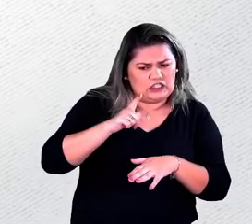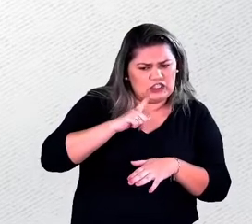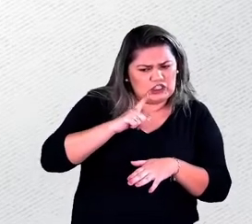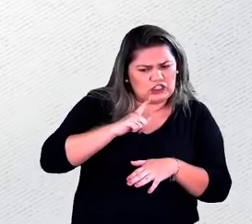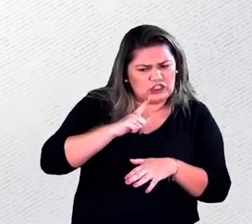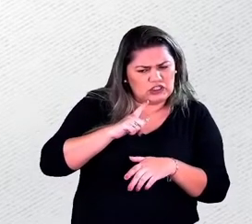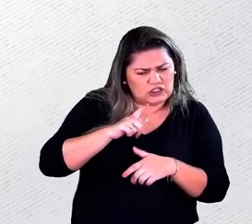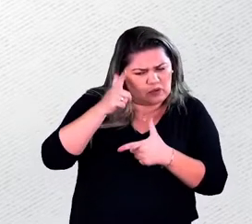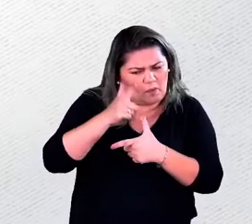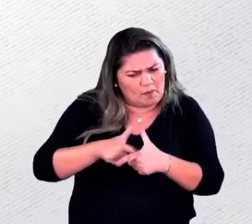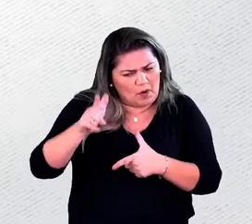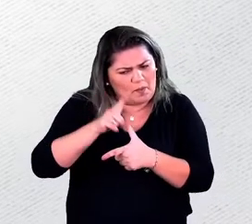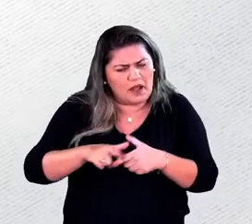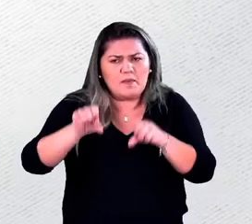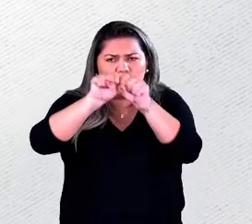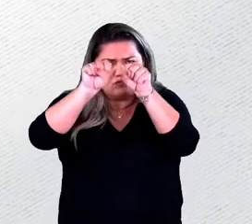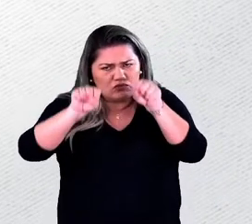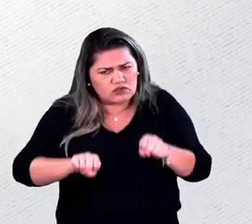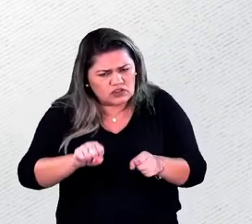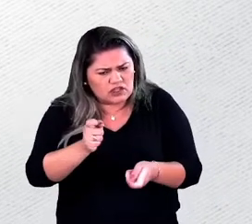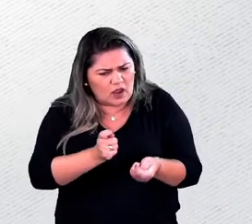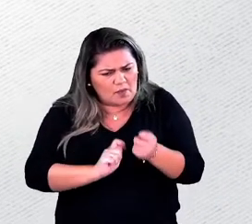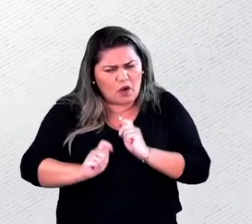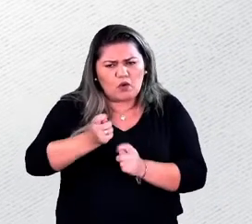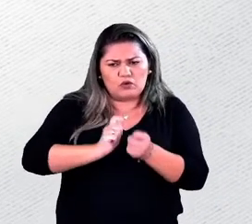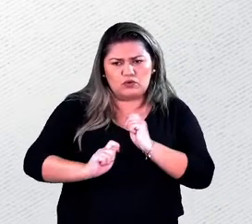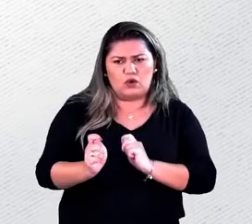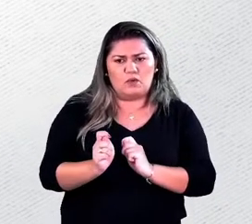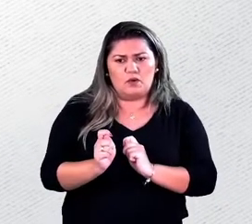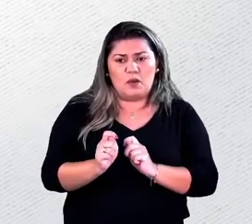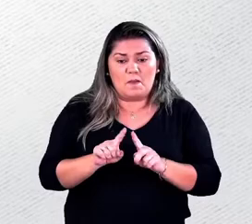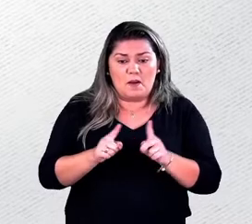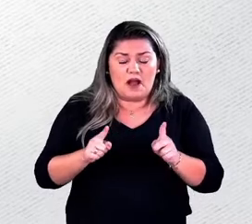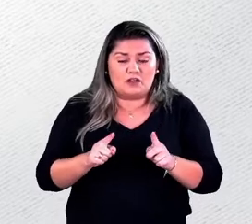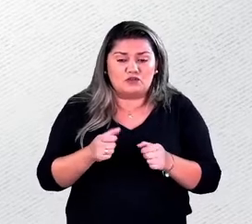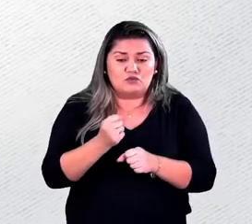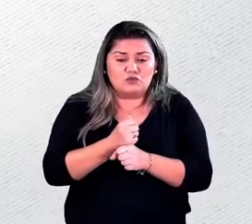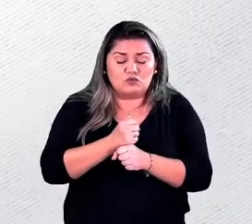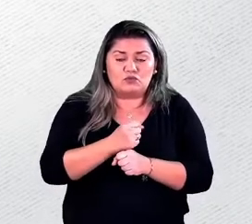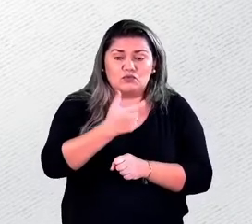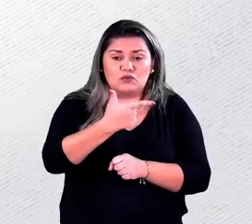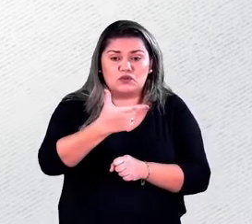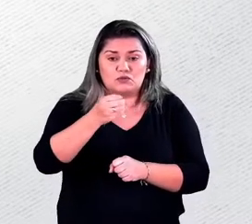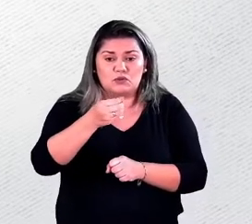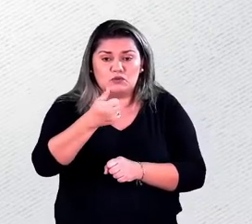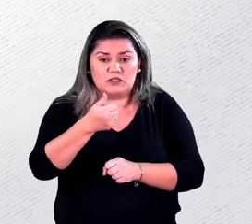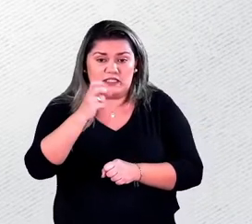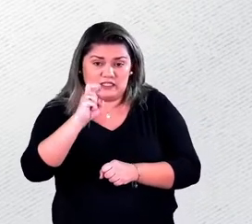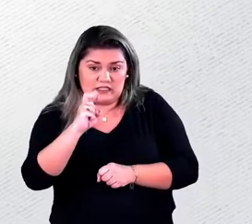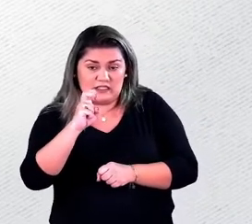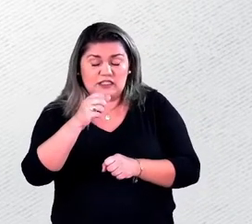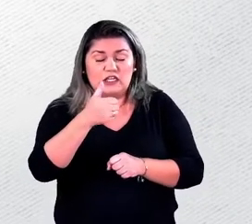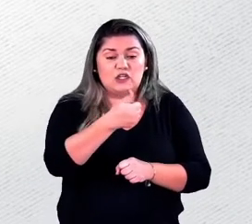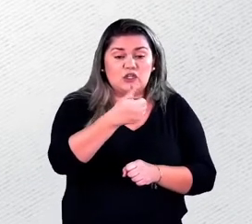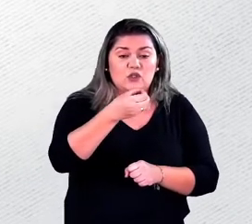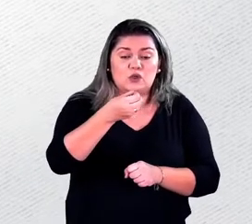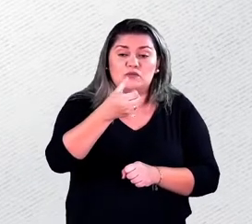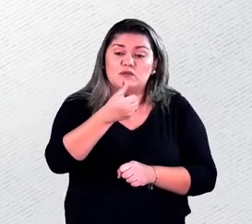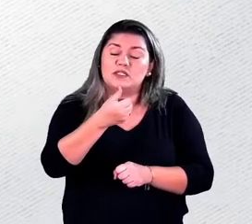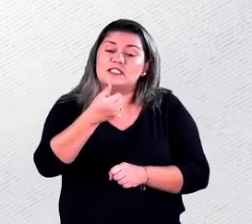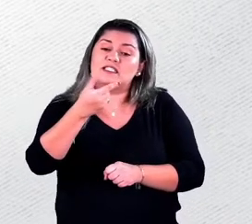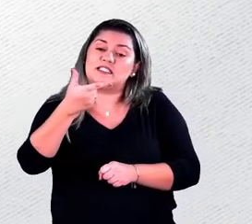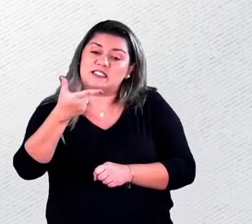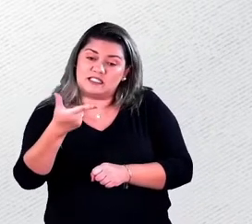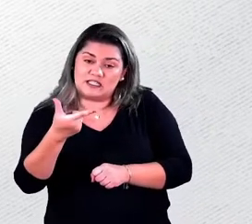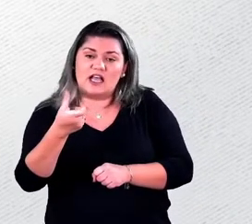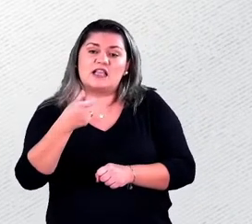nosso sistema Mas a partir dessas crises notadamente 2015/2016 nosso sistema foi submetido a uma pressão